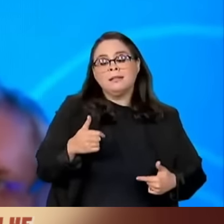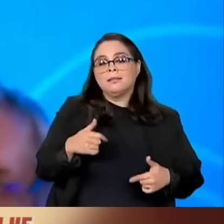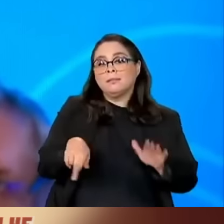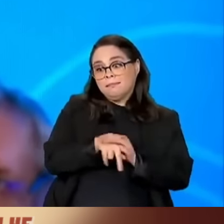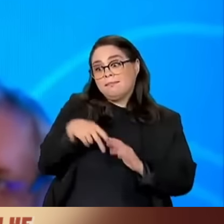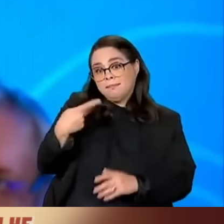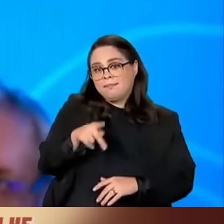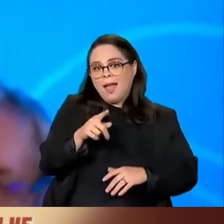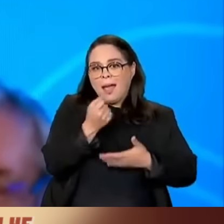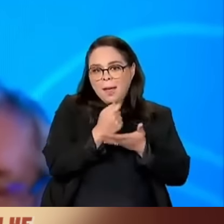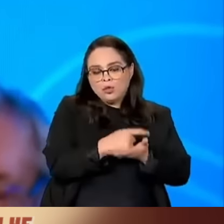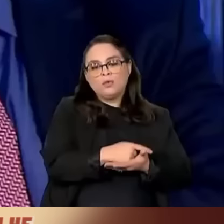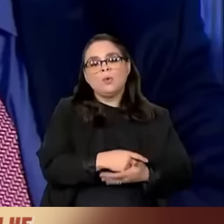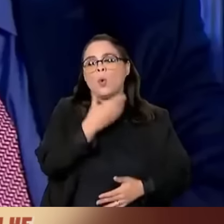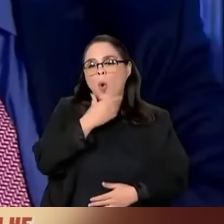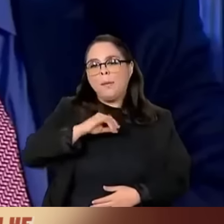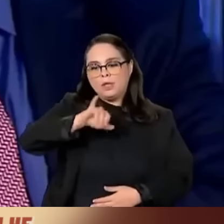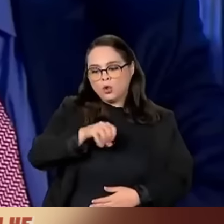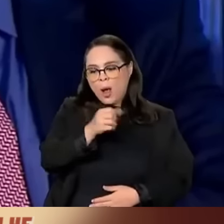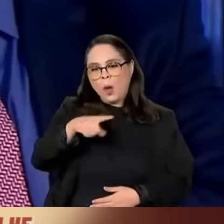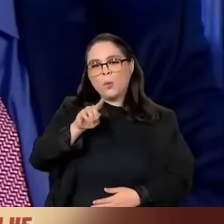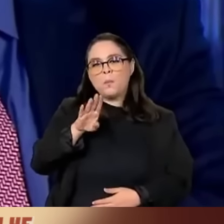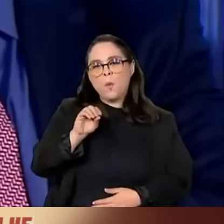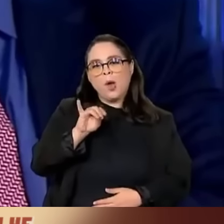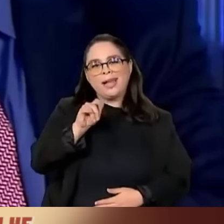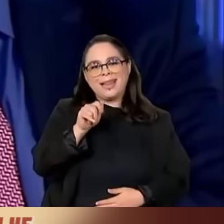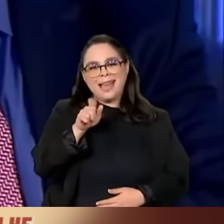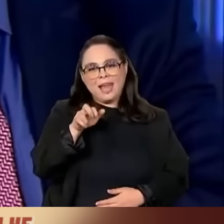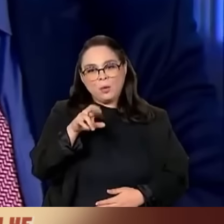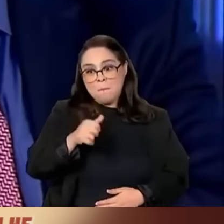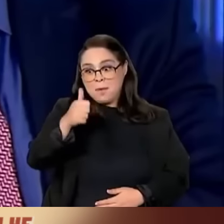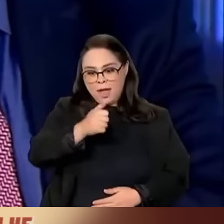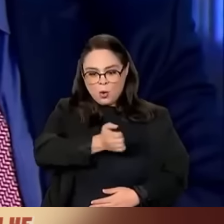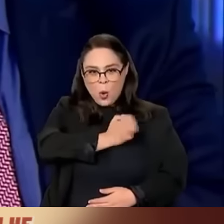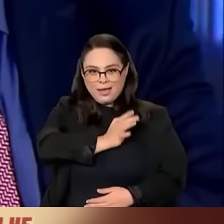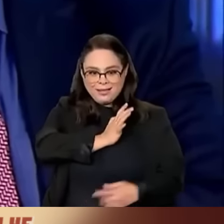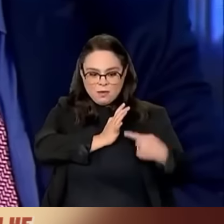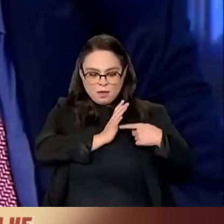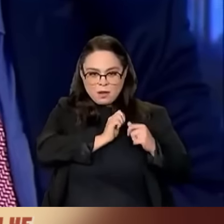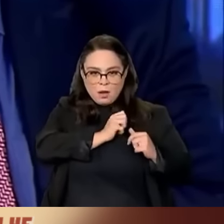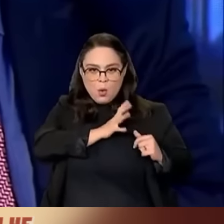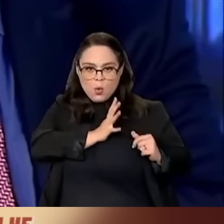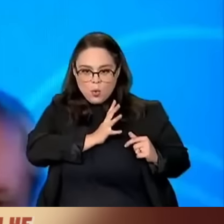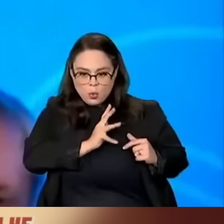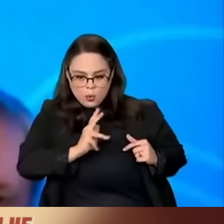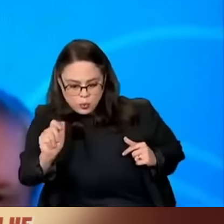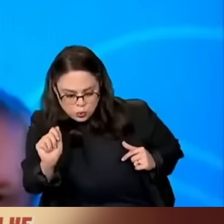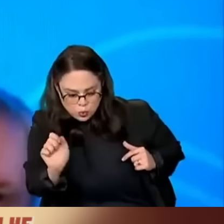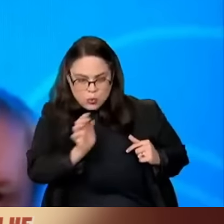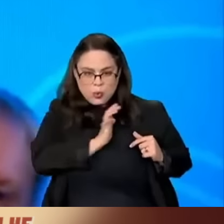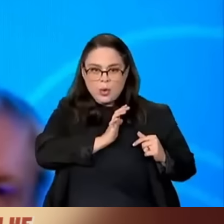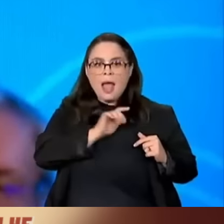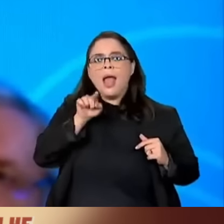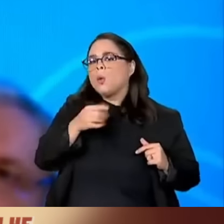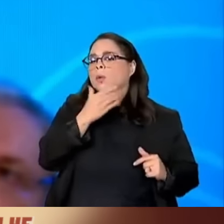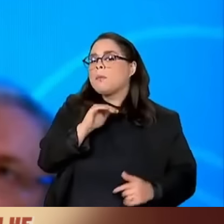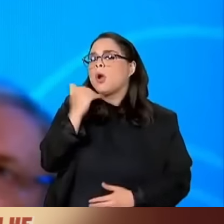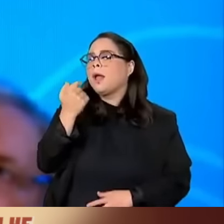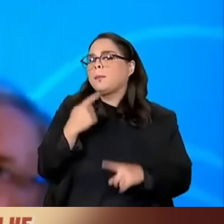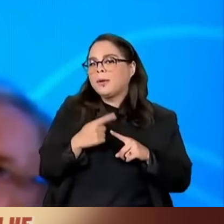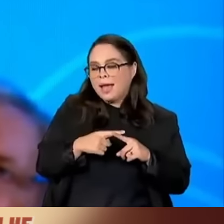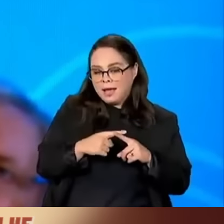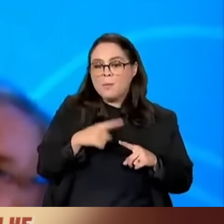primeiro transplante de coração feito pelo professor Zerbini, ele faleceu, não foi da falência da bomba, foi